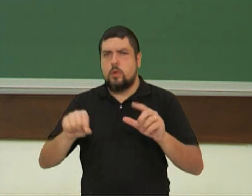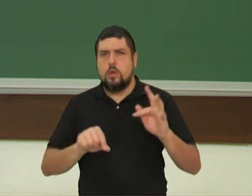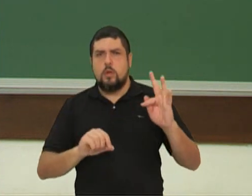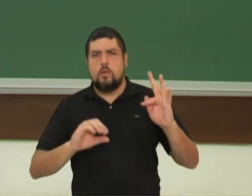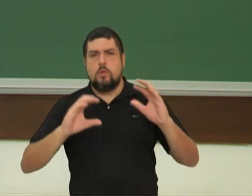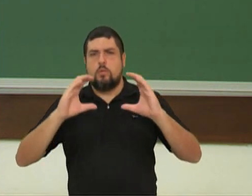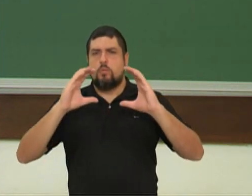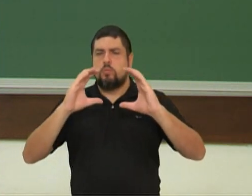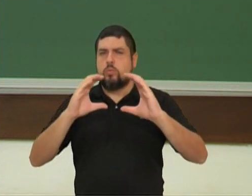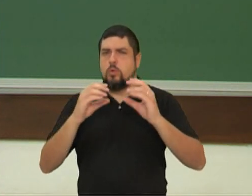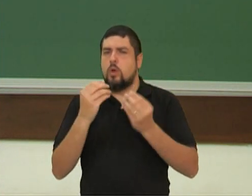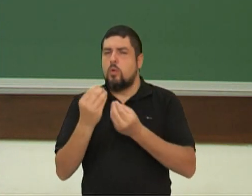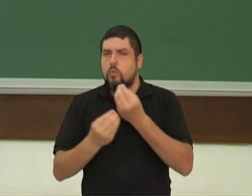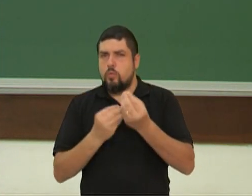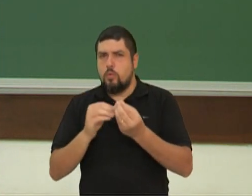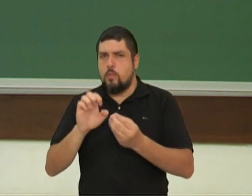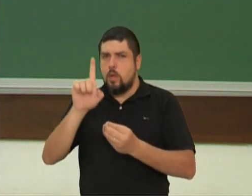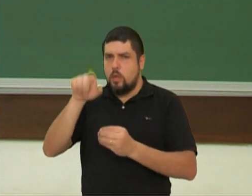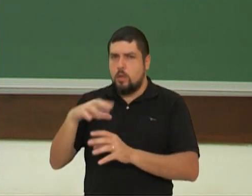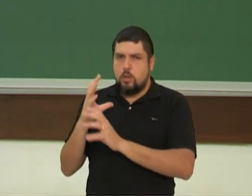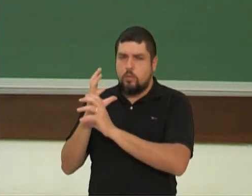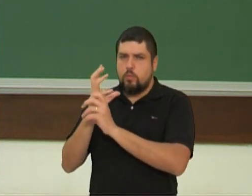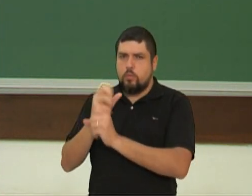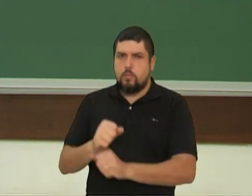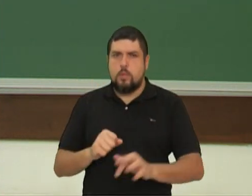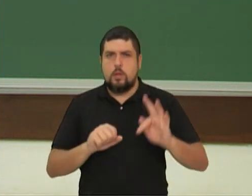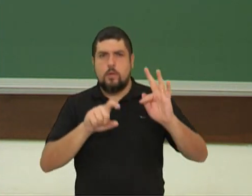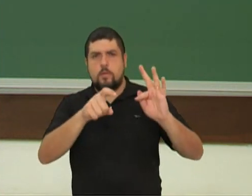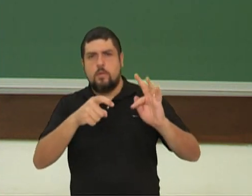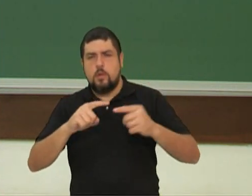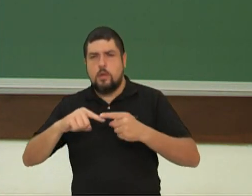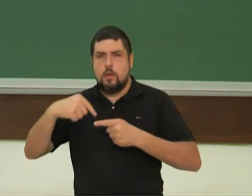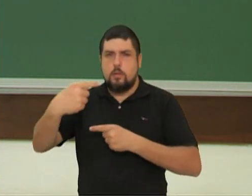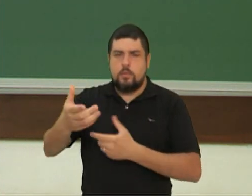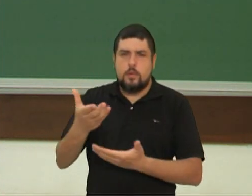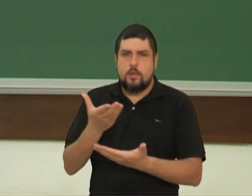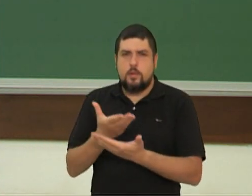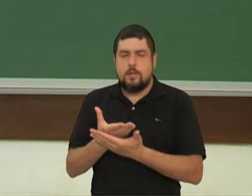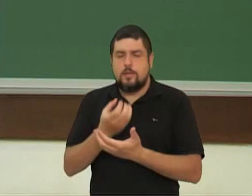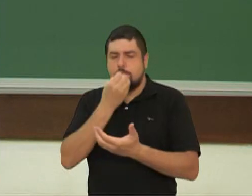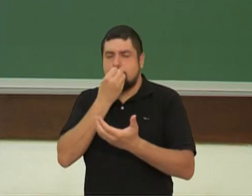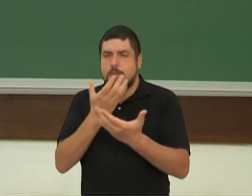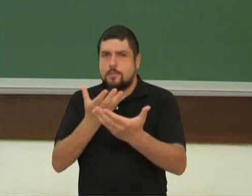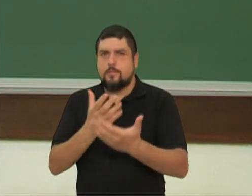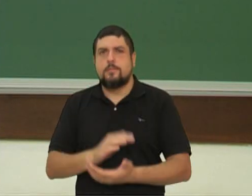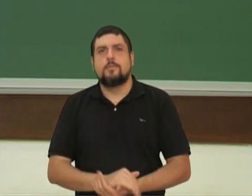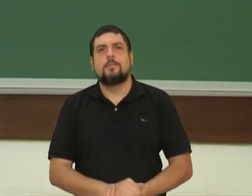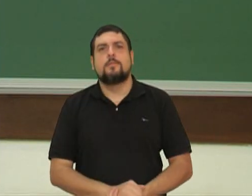aula, que ainda é de retomada de função, certo? A gente se vê lá e fiquem bem.